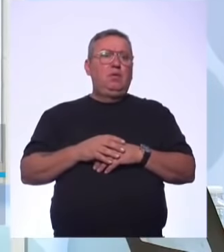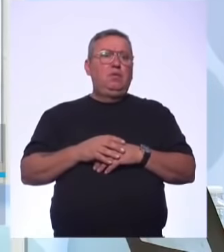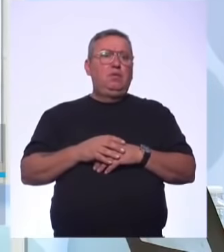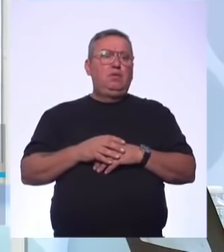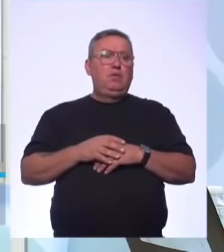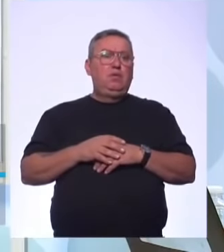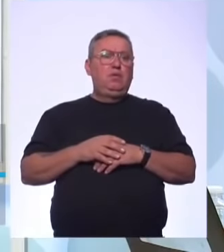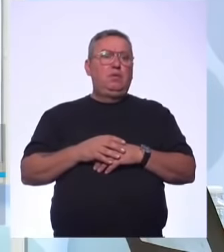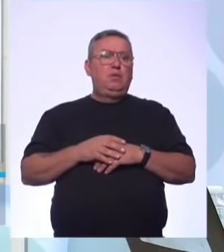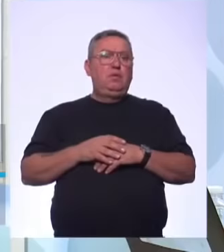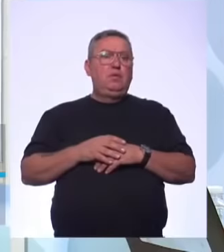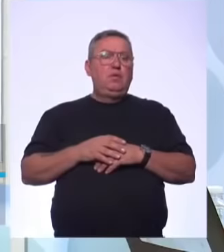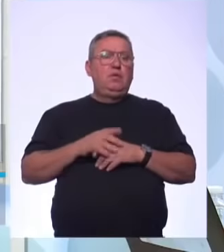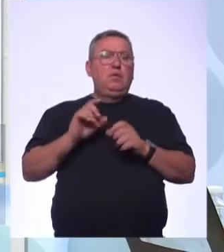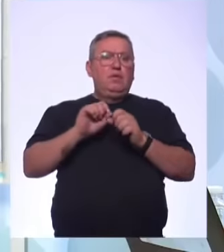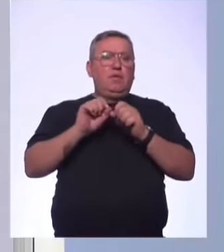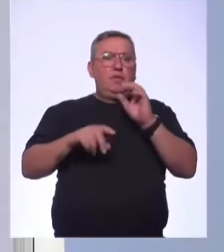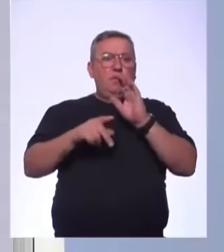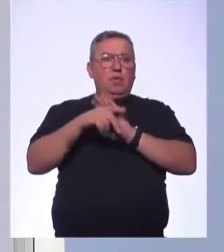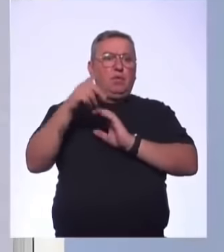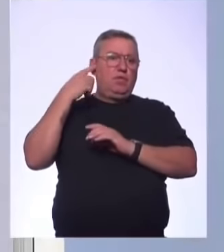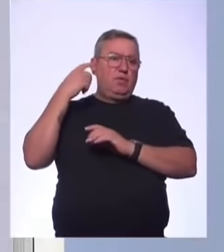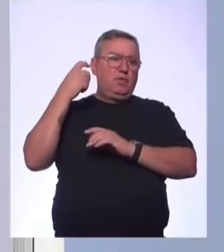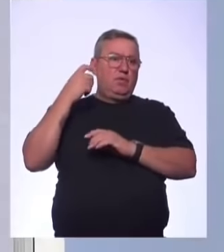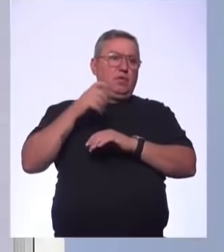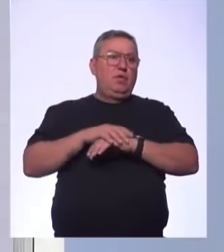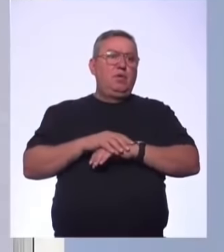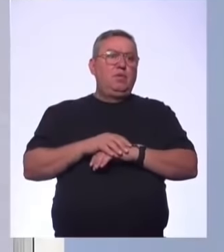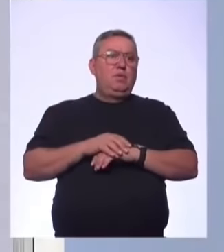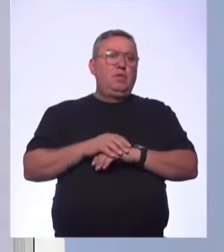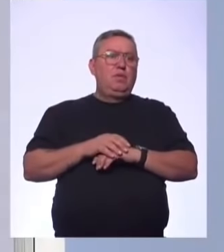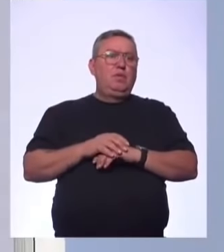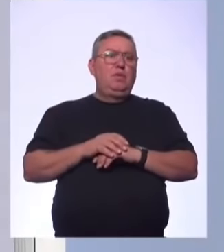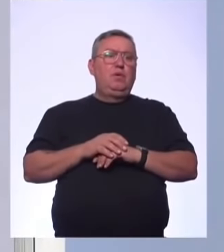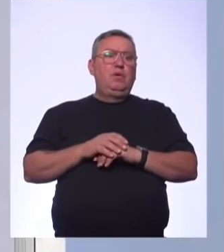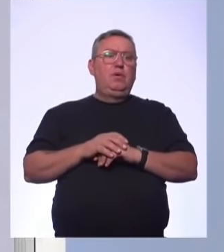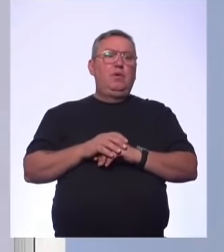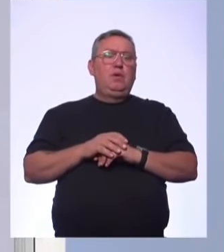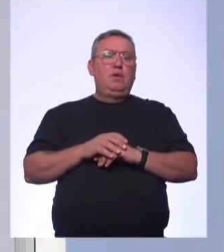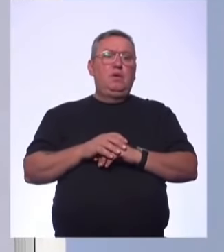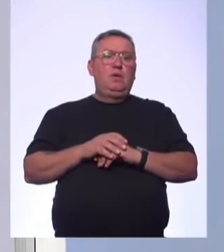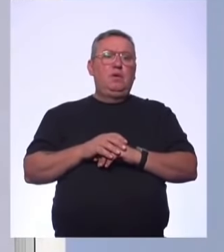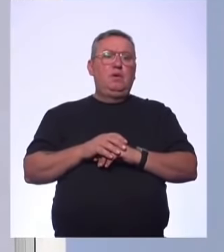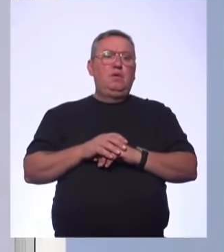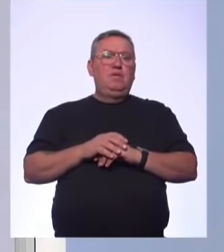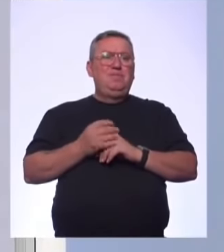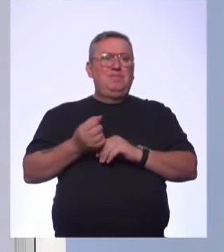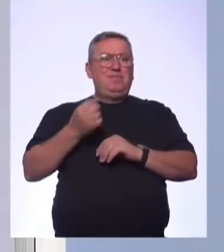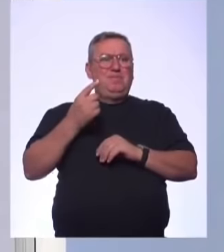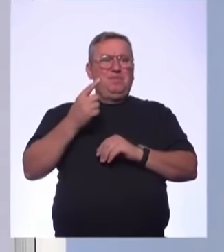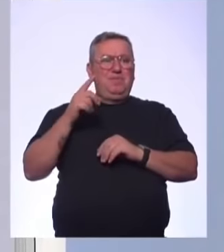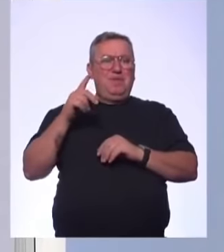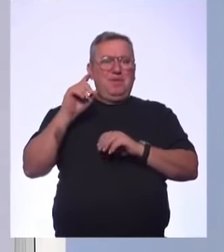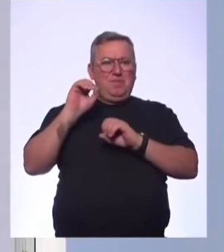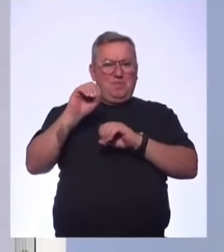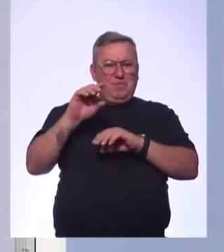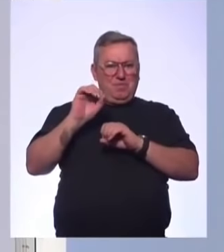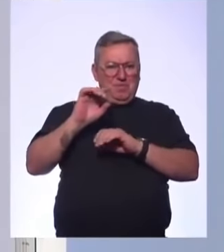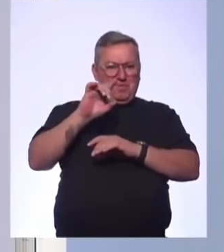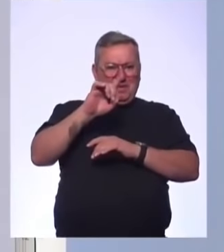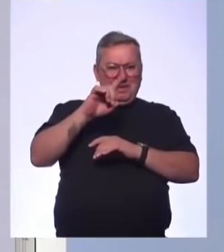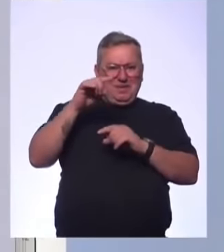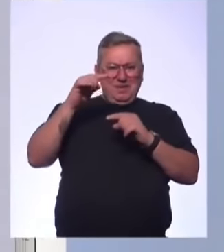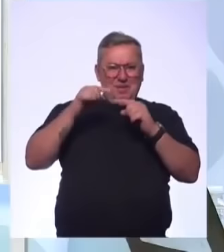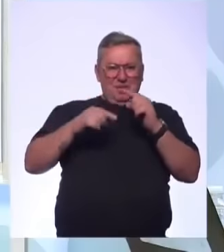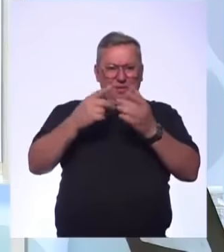Aí você criou o seu próprio som. About, ó, about. Ai, nossa, a professora ensinando isso aí, mas isso